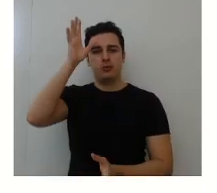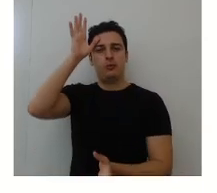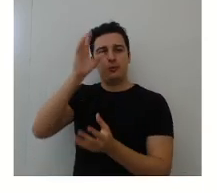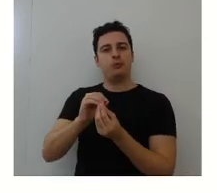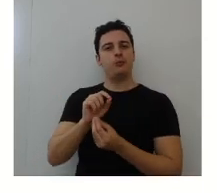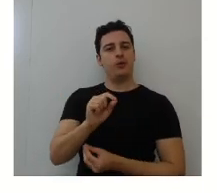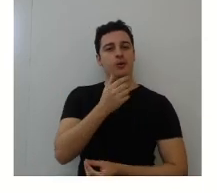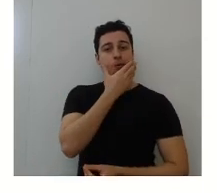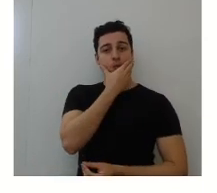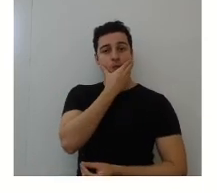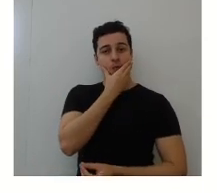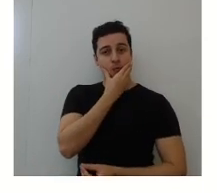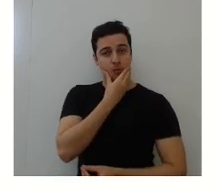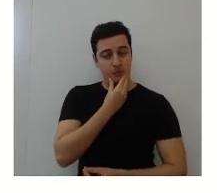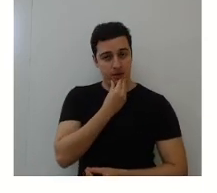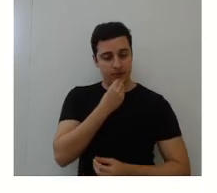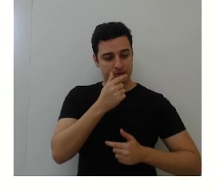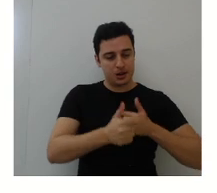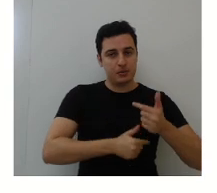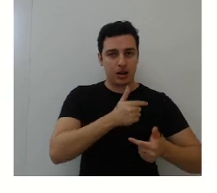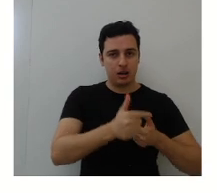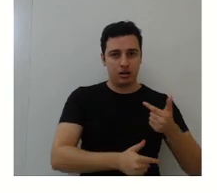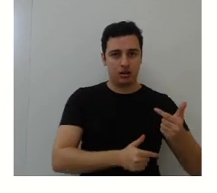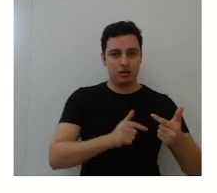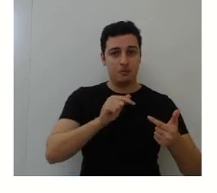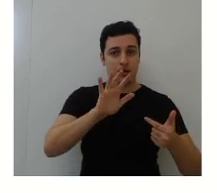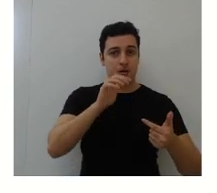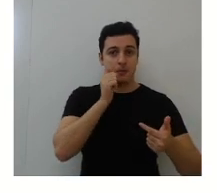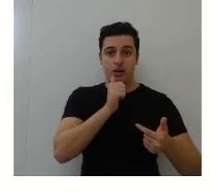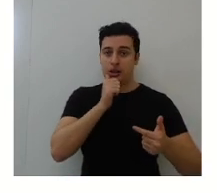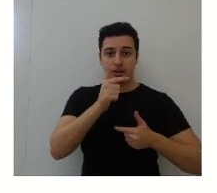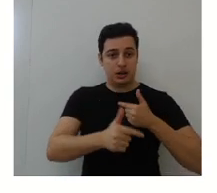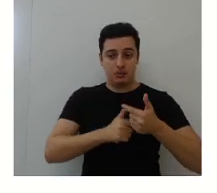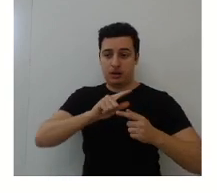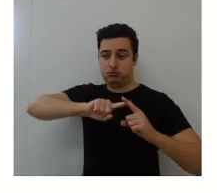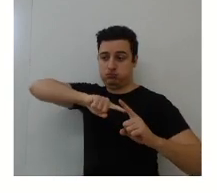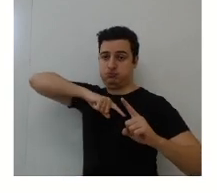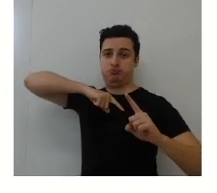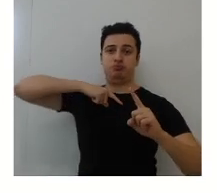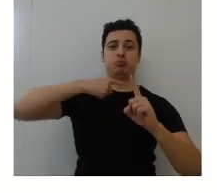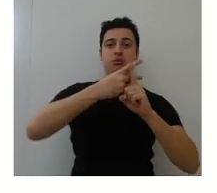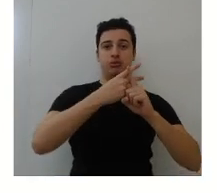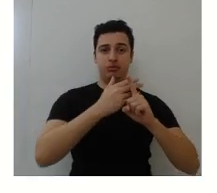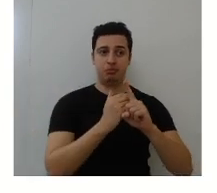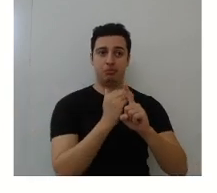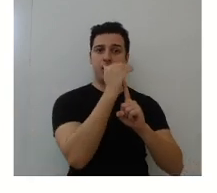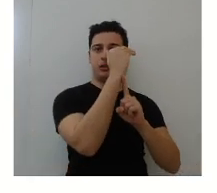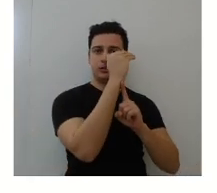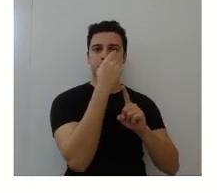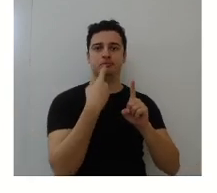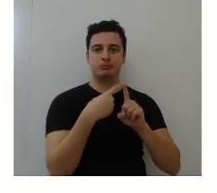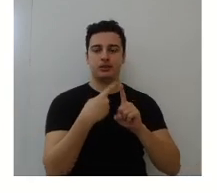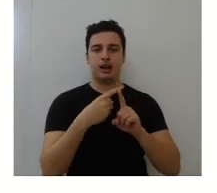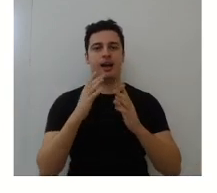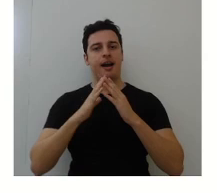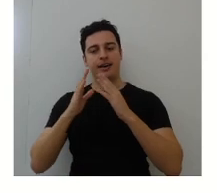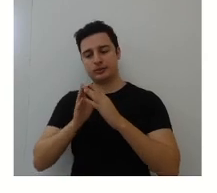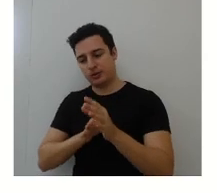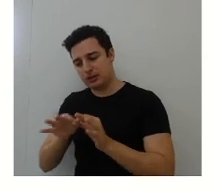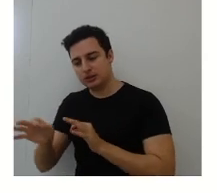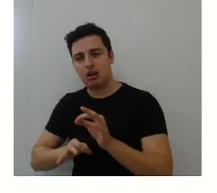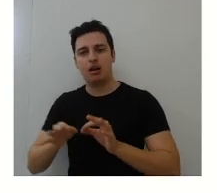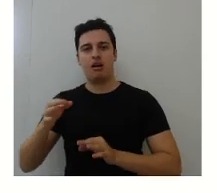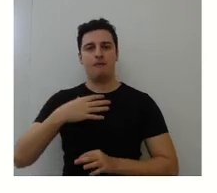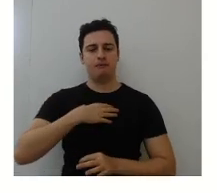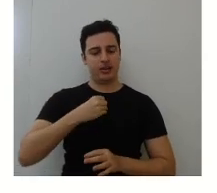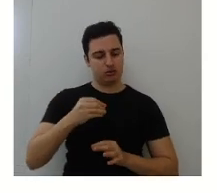do que o homem por causa dos afazeres domésticos. Não é? Questão de cuidar de filho, cuidar de casa. Lembrando também que em outra